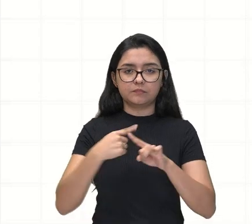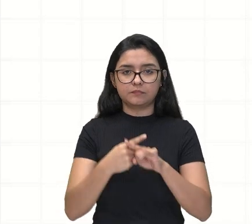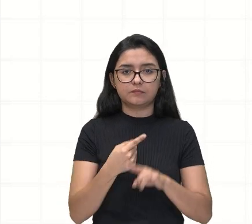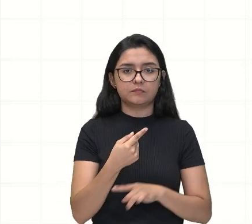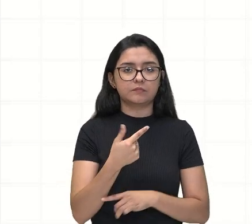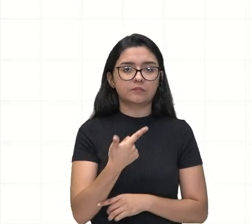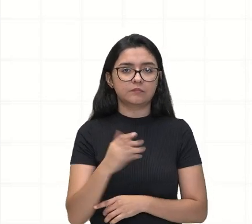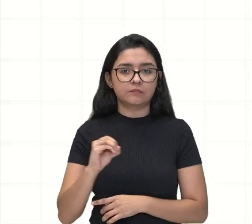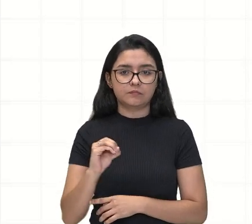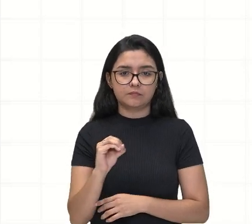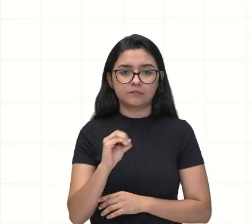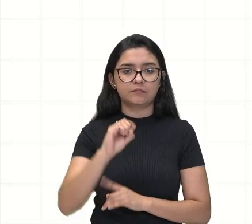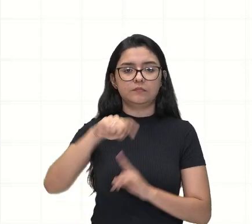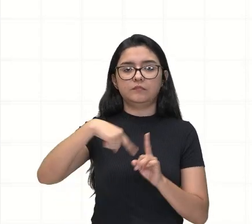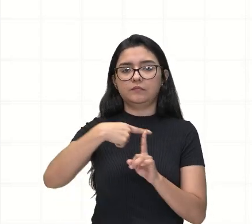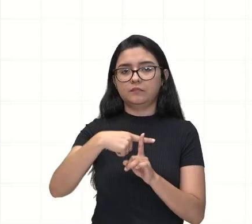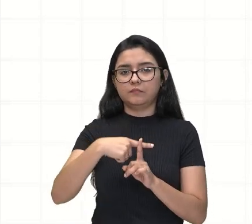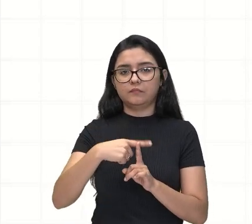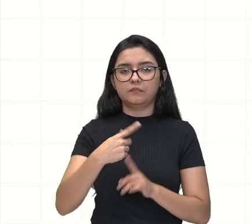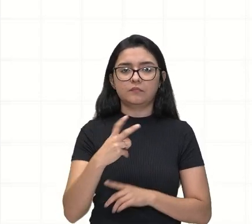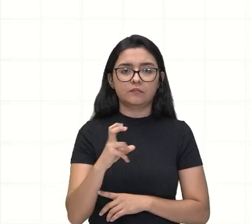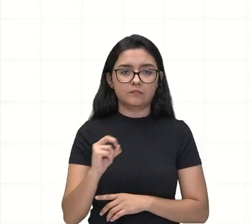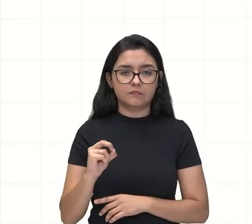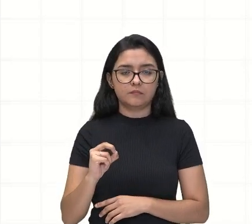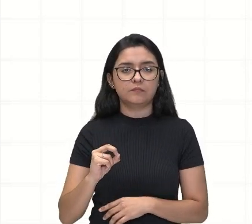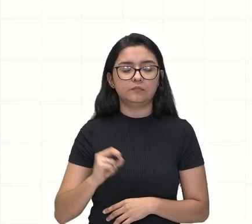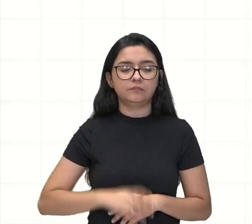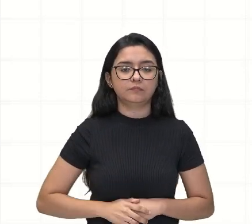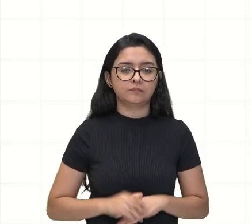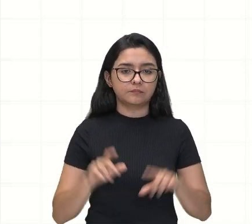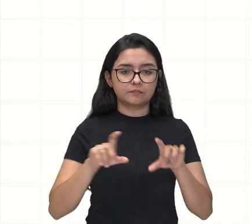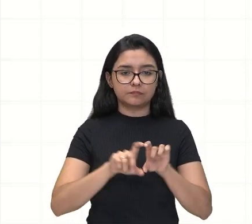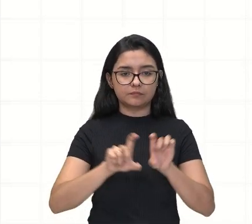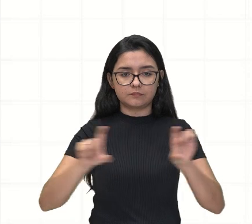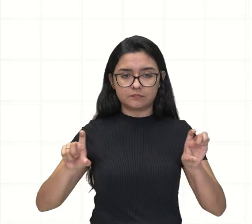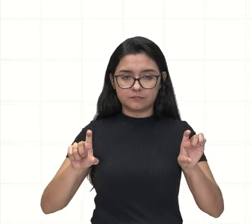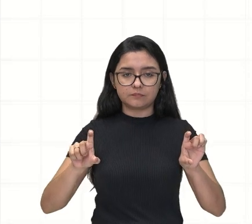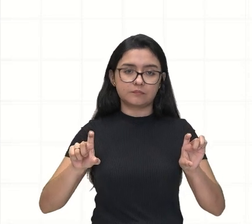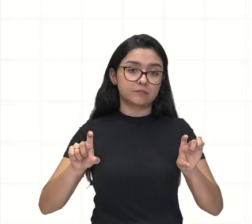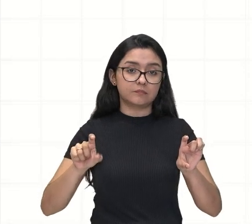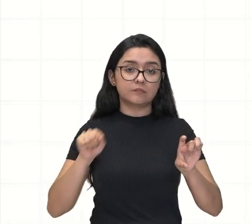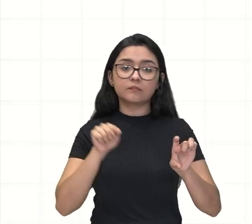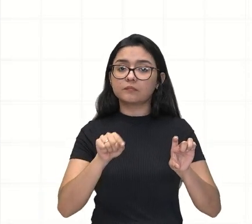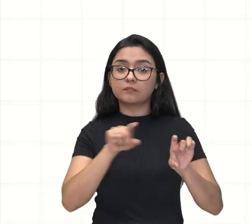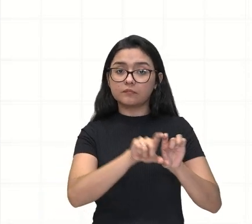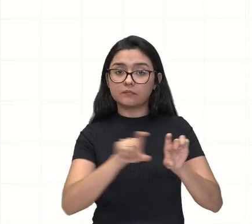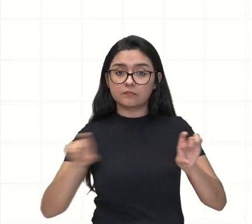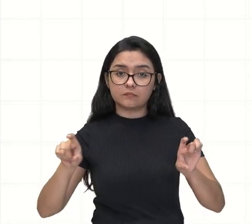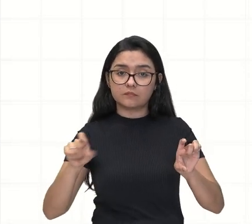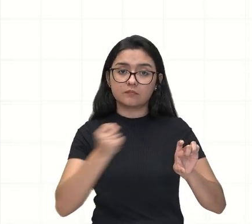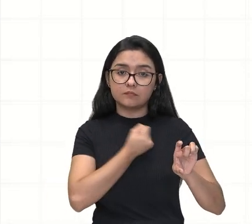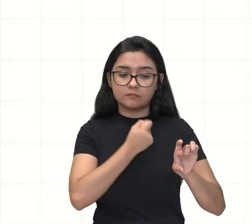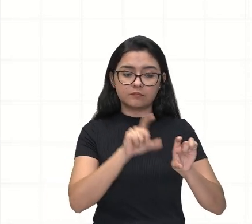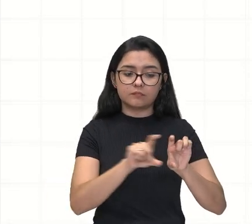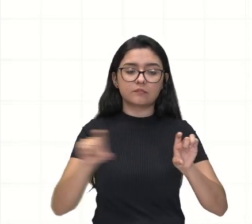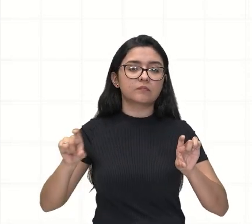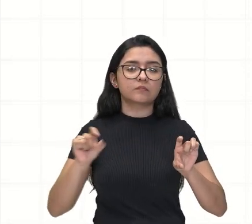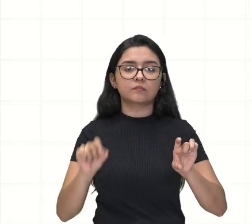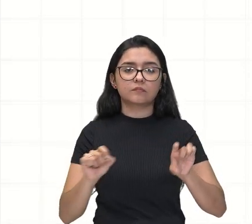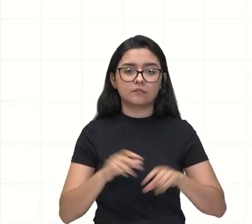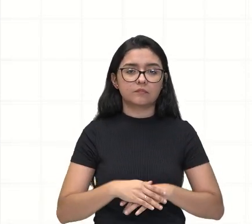vezes 20 mais 50. Essa expressão, meus queridos alunos, ela nos dá